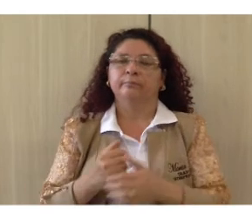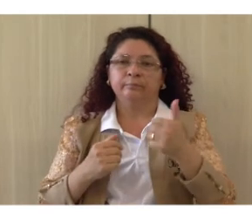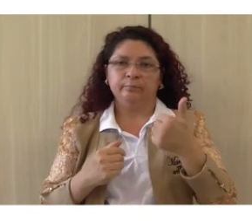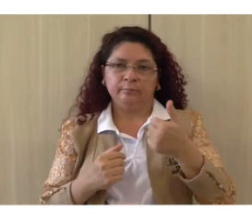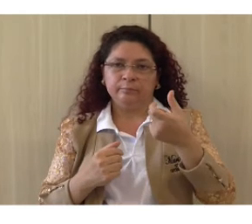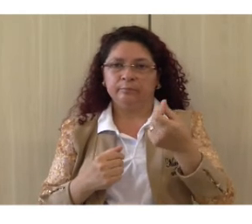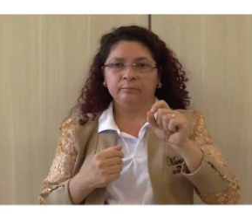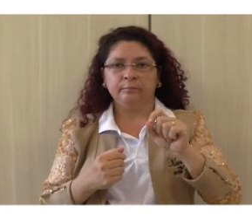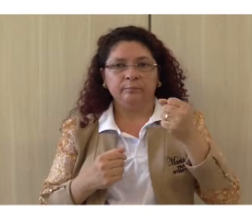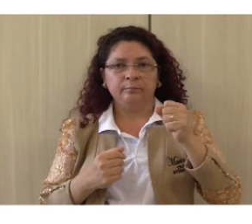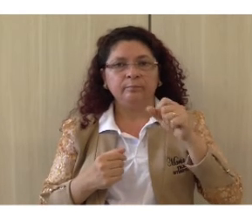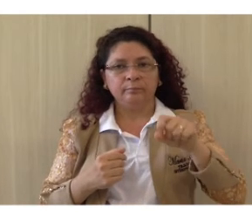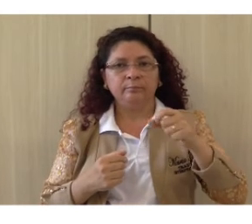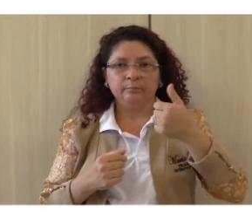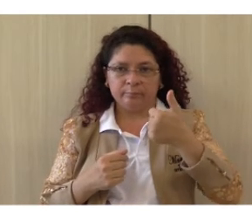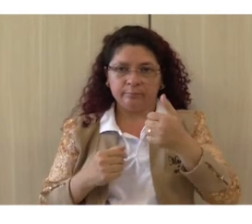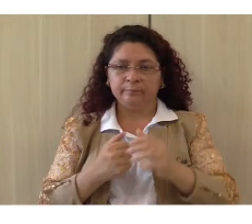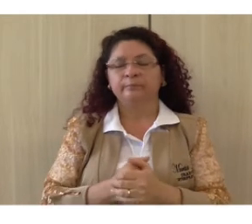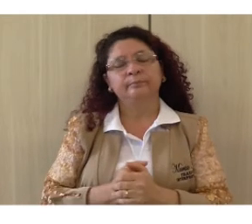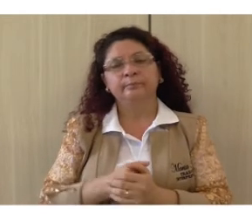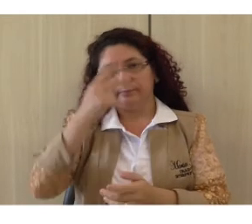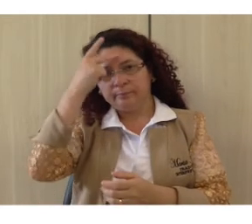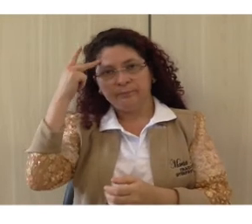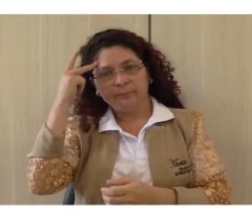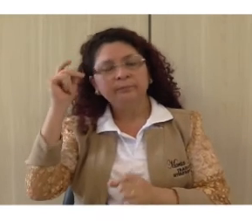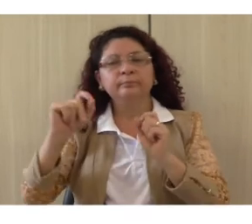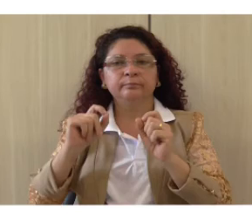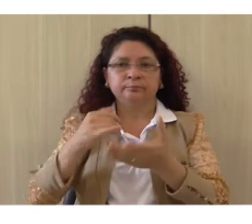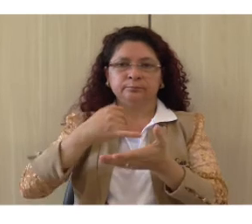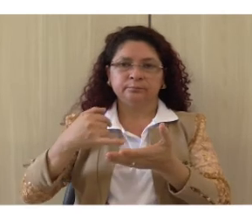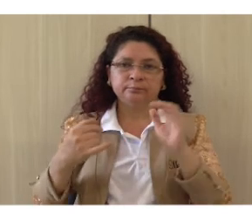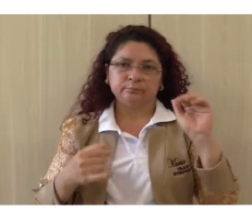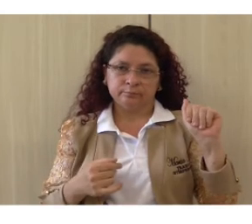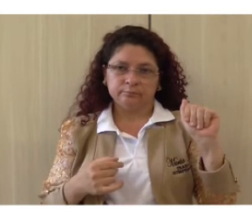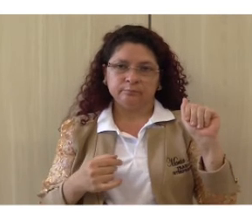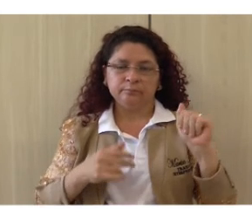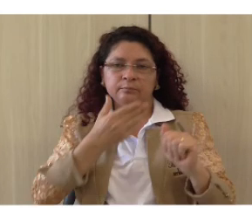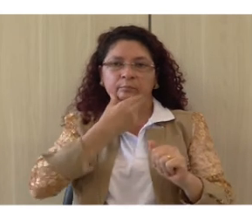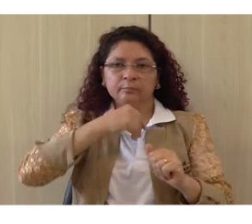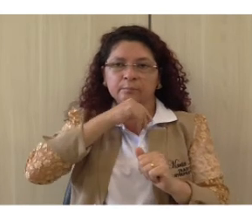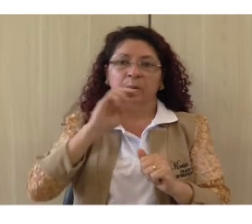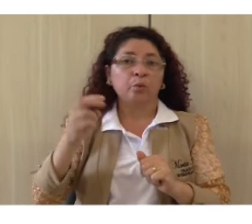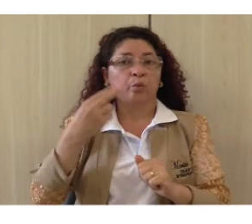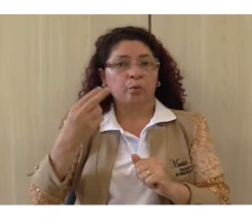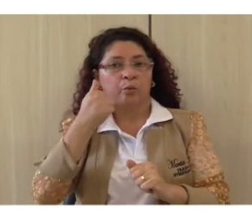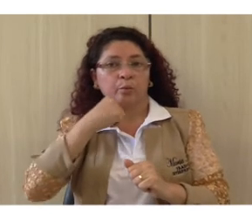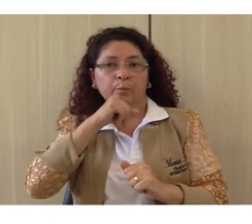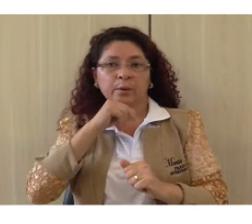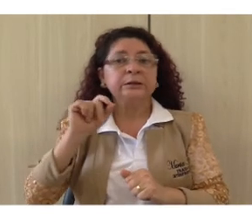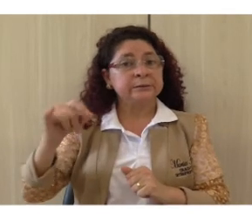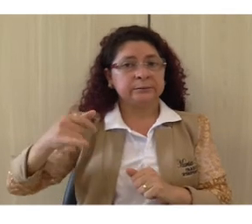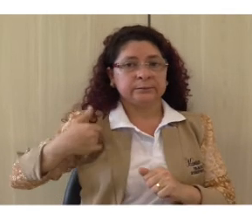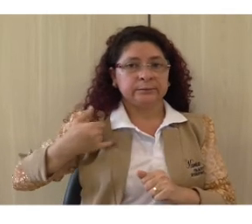16.8.1. Poderá realizar a habilitação de matrícula pelo candidato: A. O pai ou a mãe, se menor, munido de